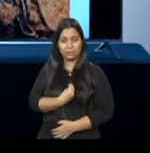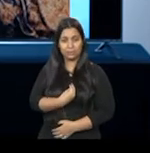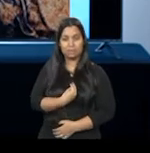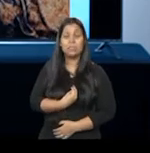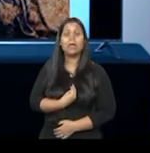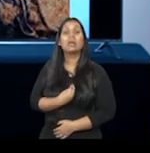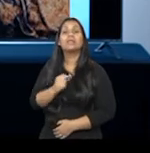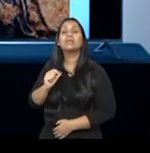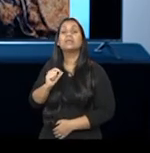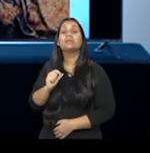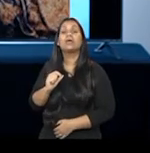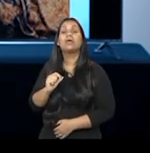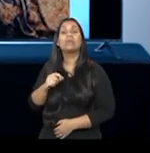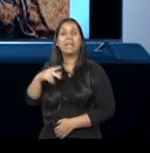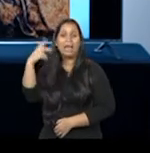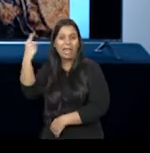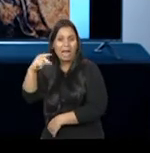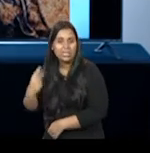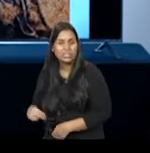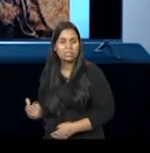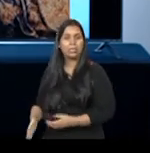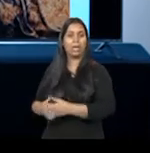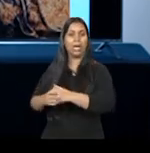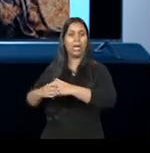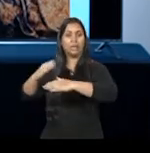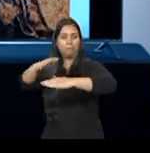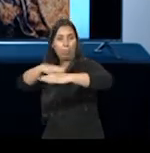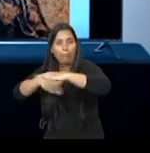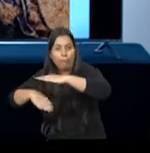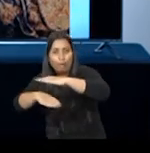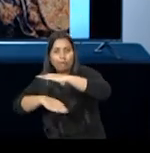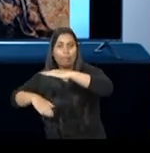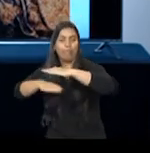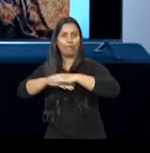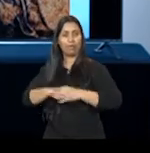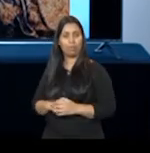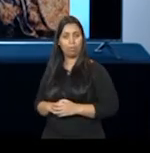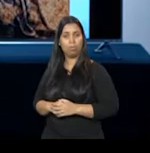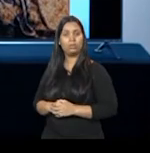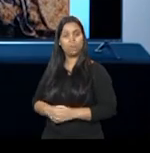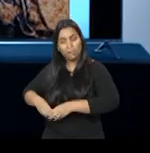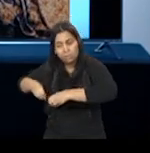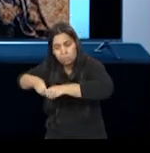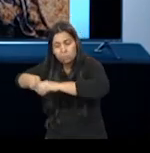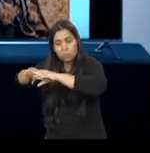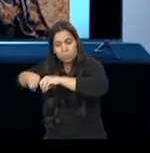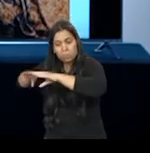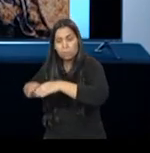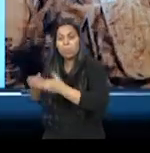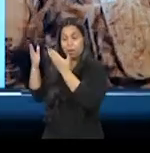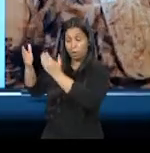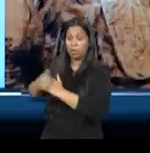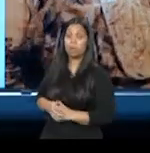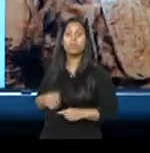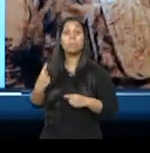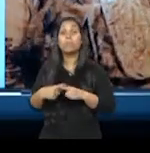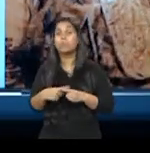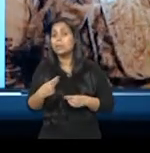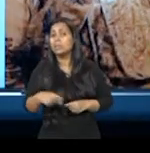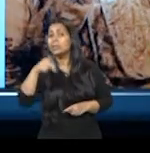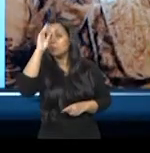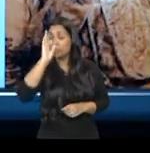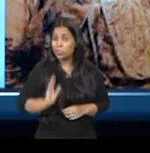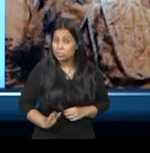como inferiores ou serem castigadas com o uso da força, isso tem que ser construído e colocado na cabeça dela. Porque o